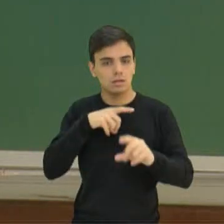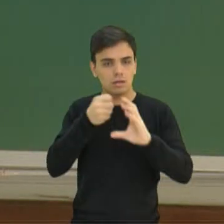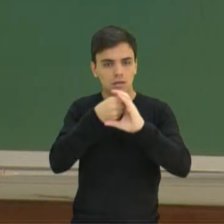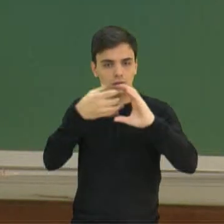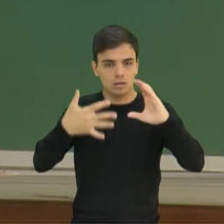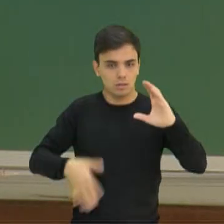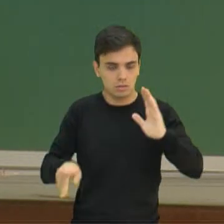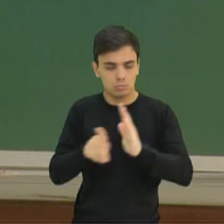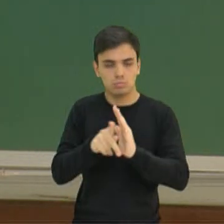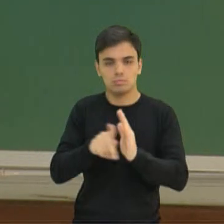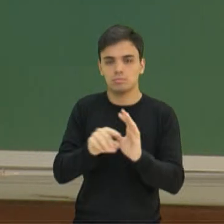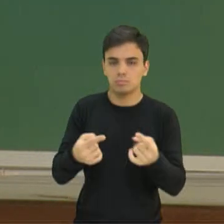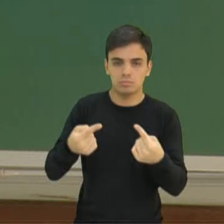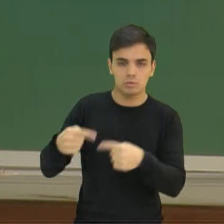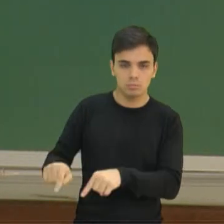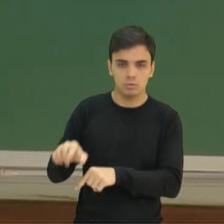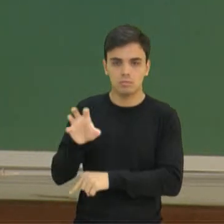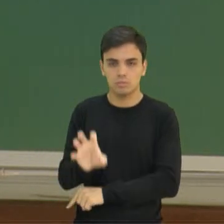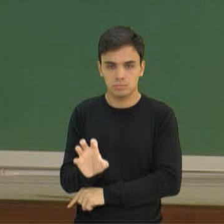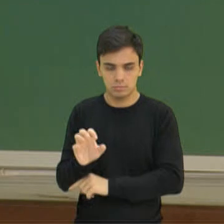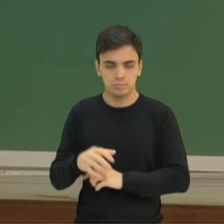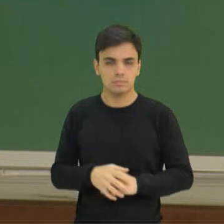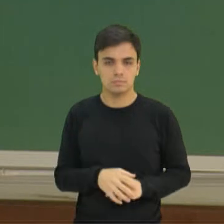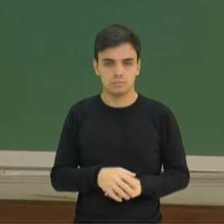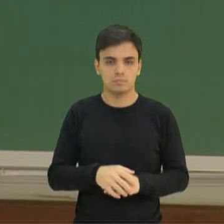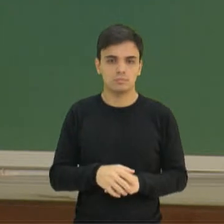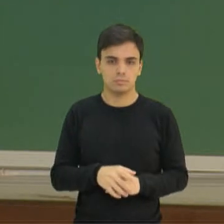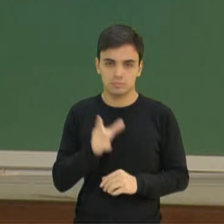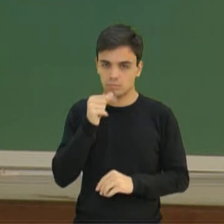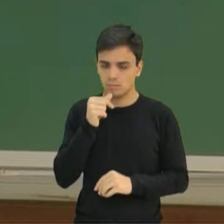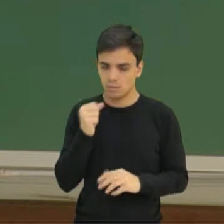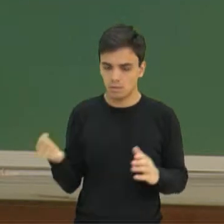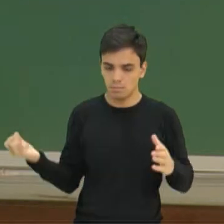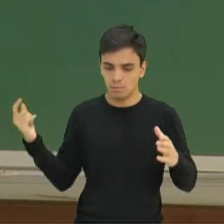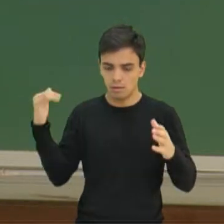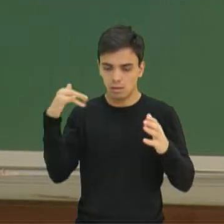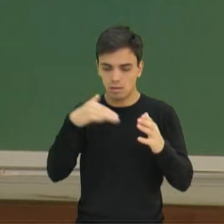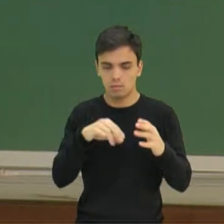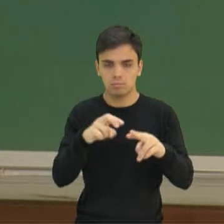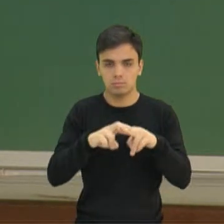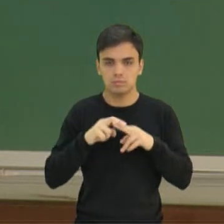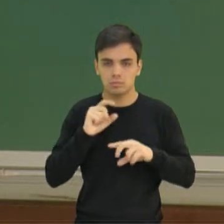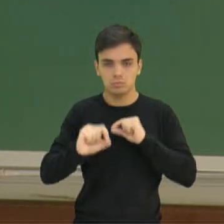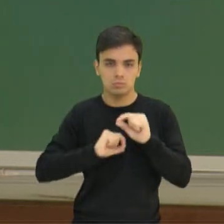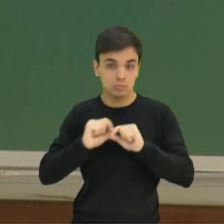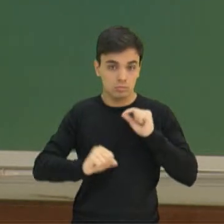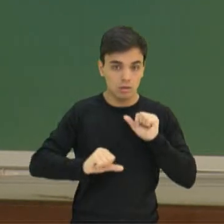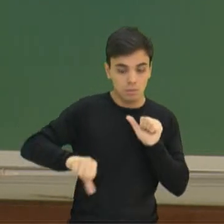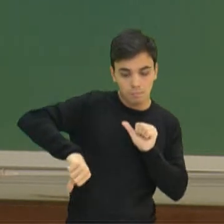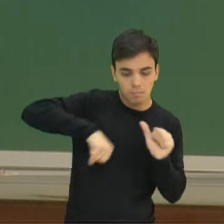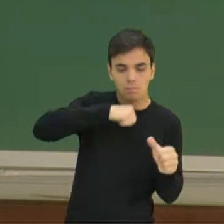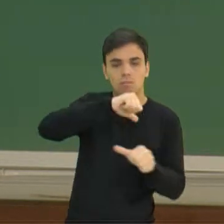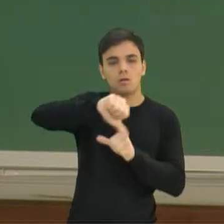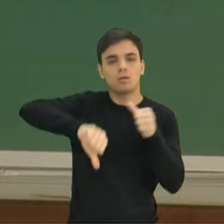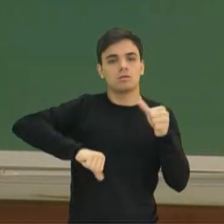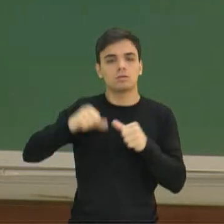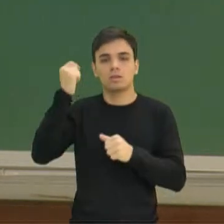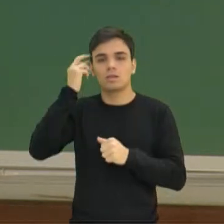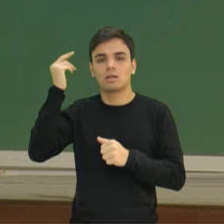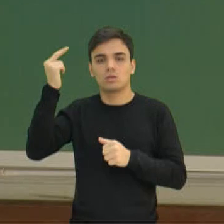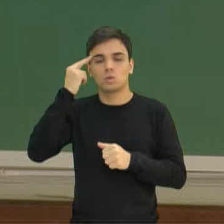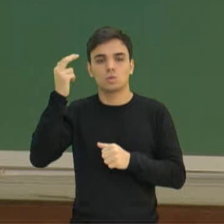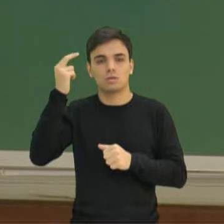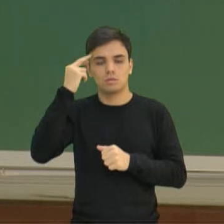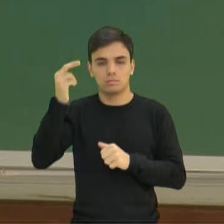características que podem provocar esses riscos de deslizamento e inundação. Devido a quê? Aquela modificação daquele meio natural,